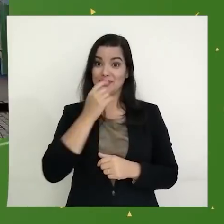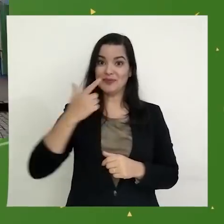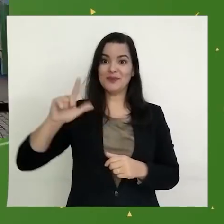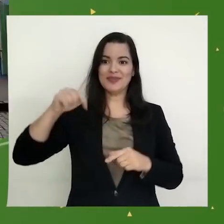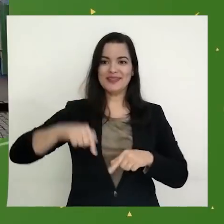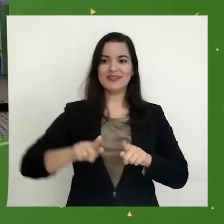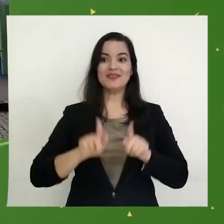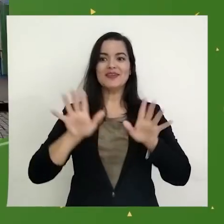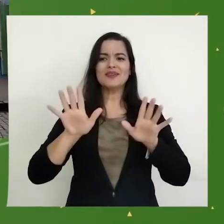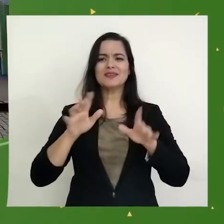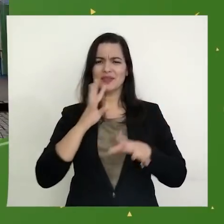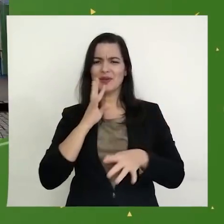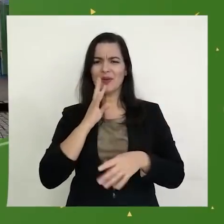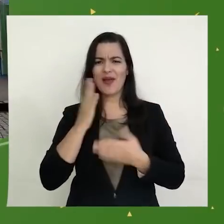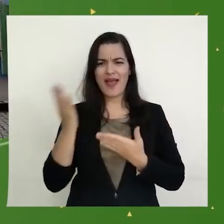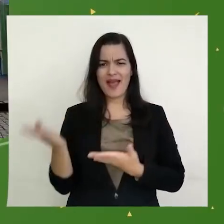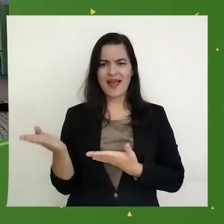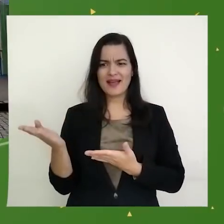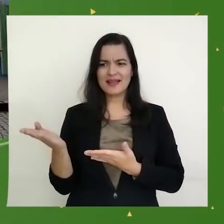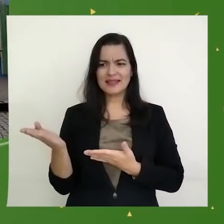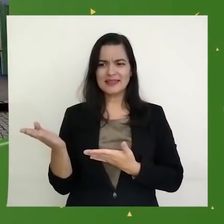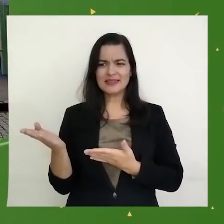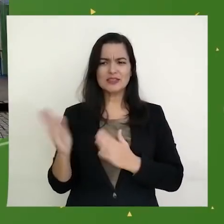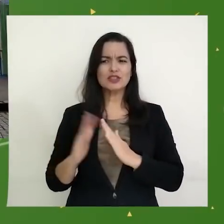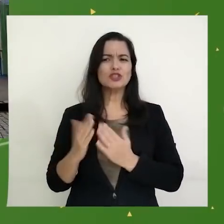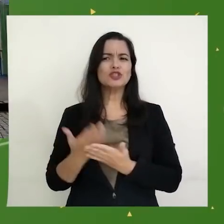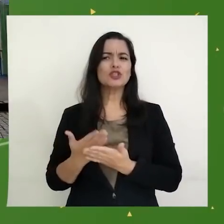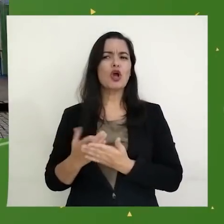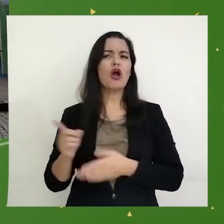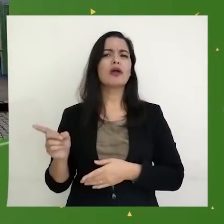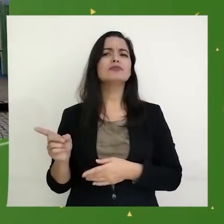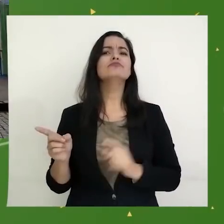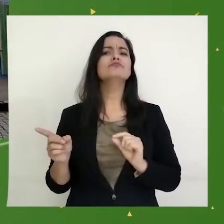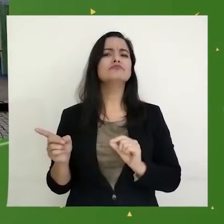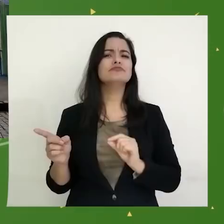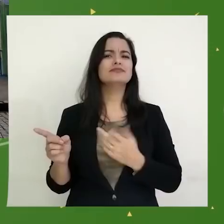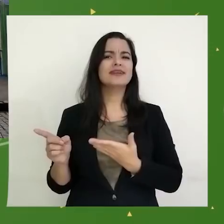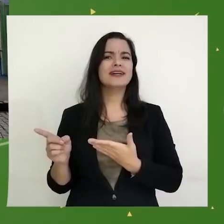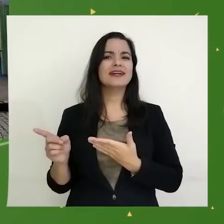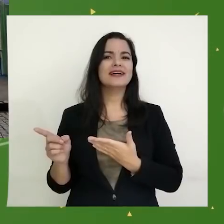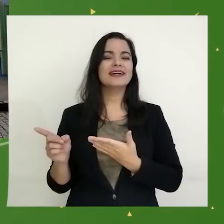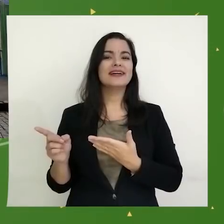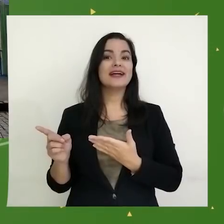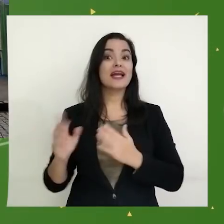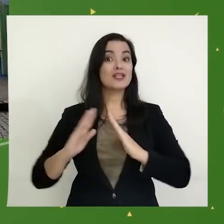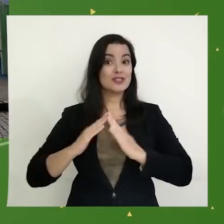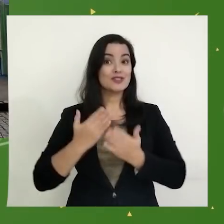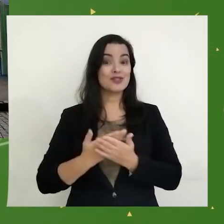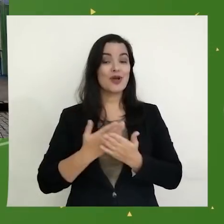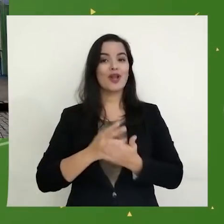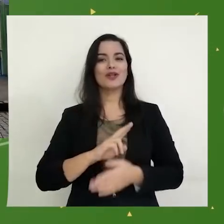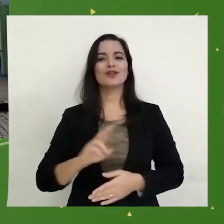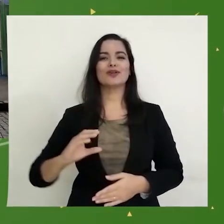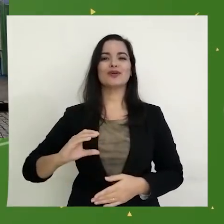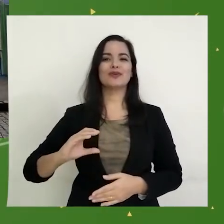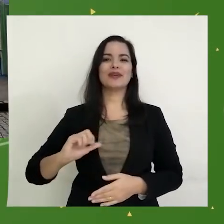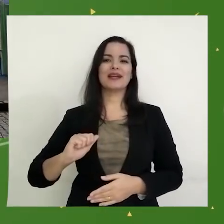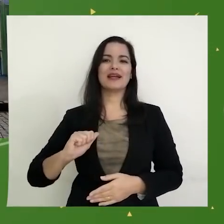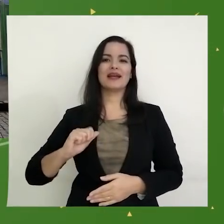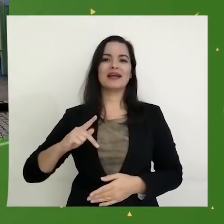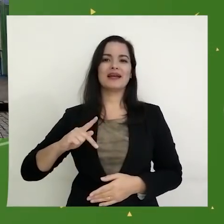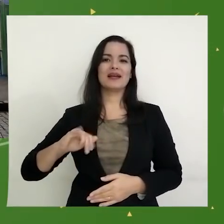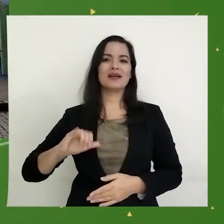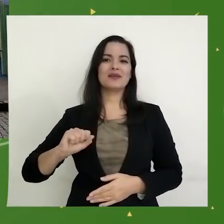Guarulhos. Quem sabe qual é esse colégio? Esse colégio, ele é o Colégio Capistrano de